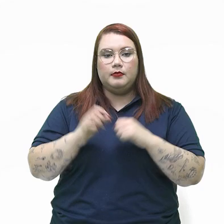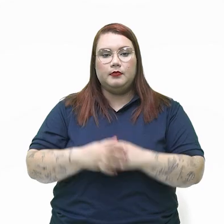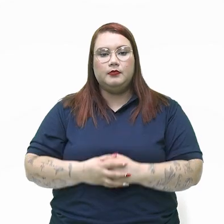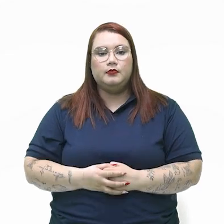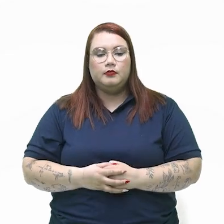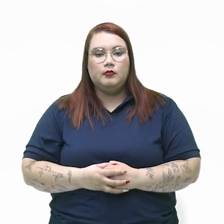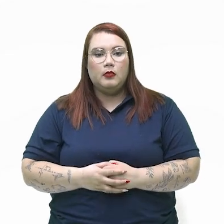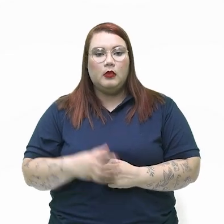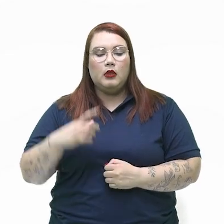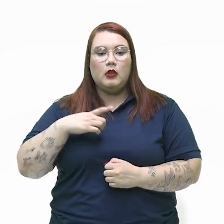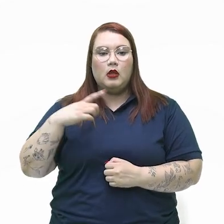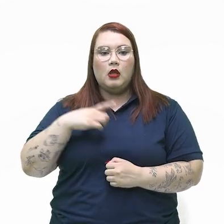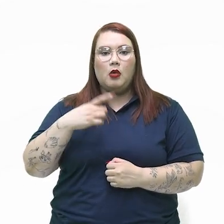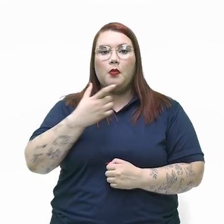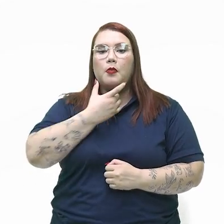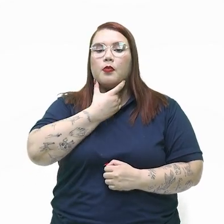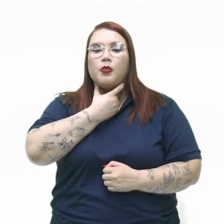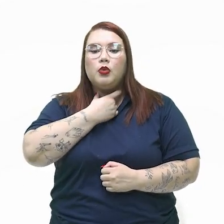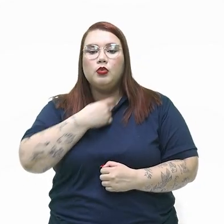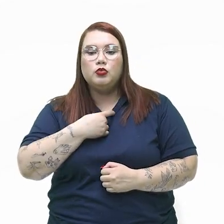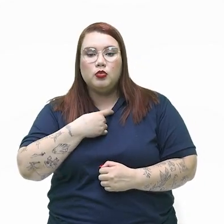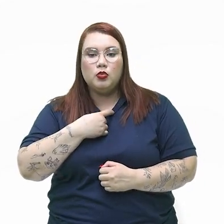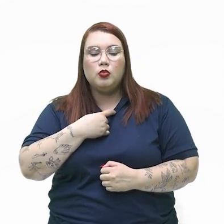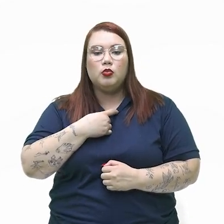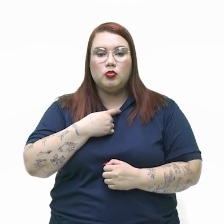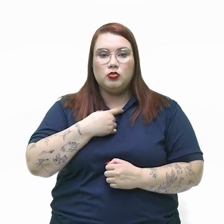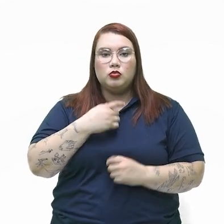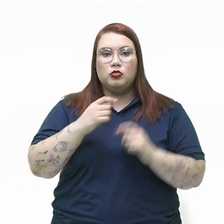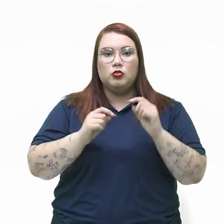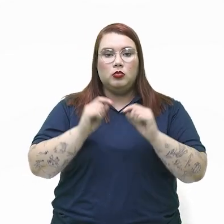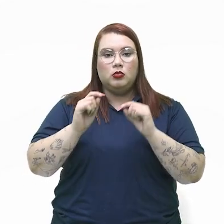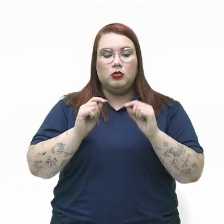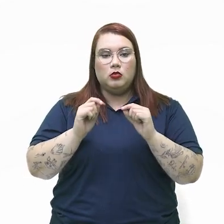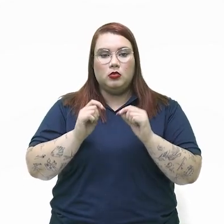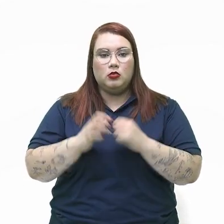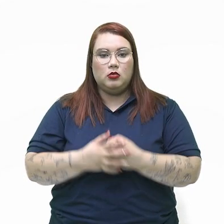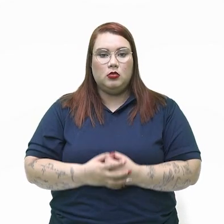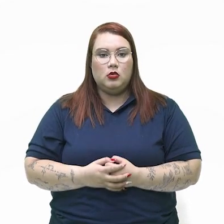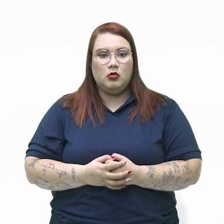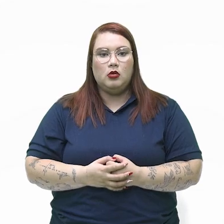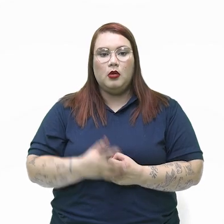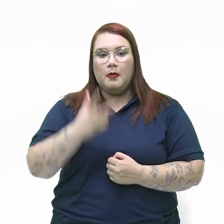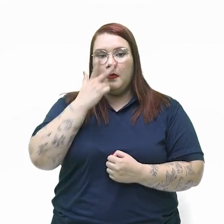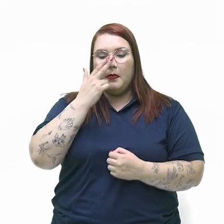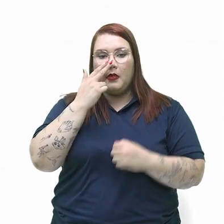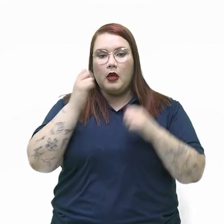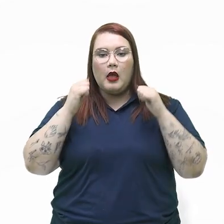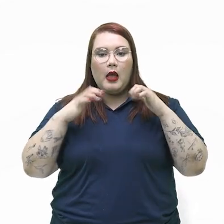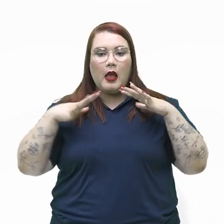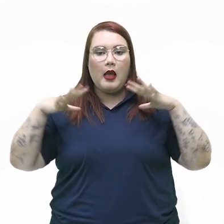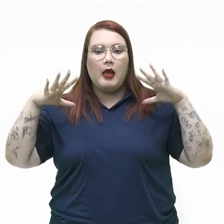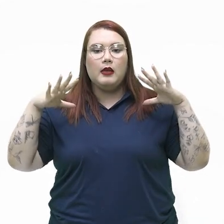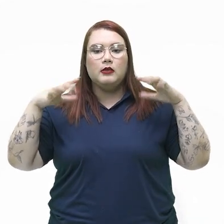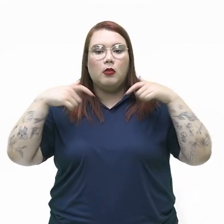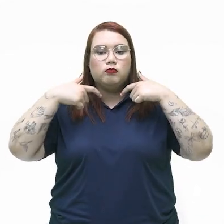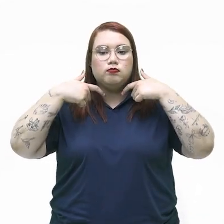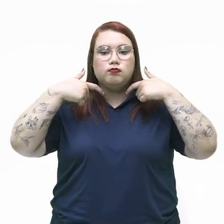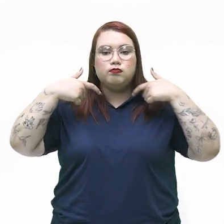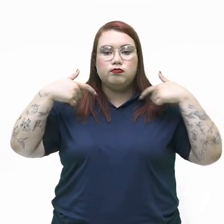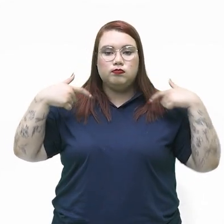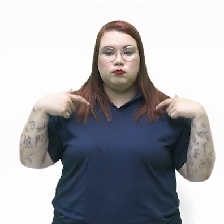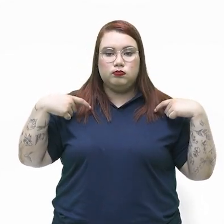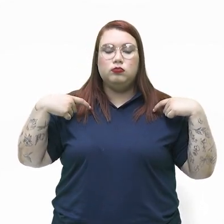parte lateral, que parece ser, quando a gente fala alado, lembra a asa, né, que parece ser uma abazinha